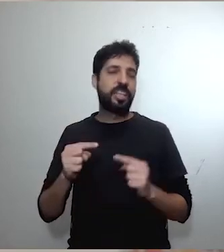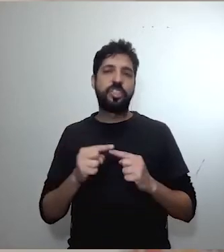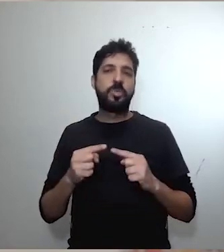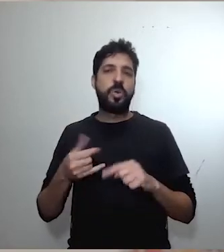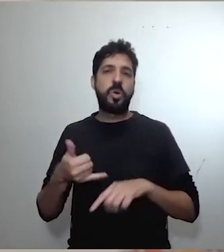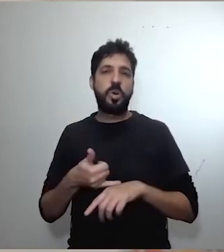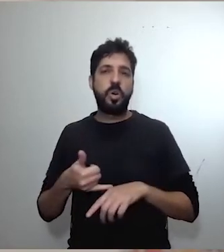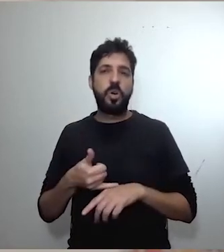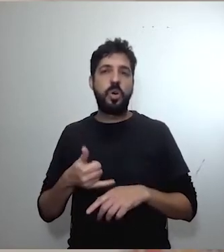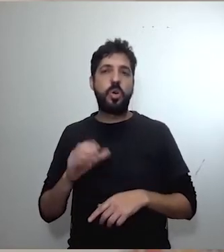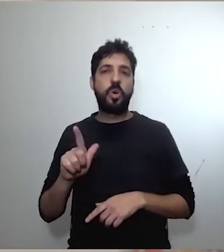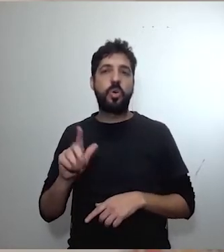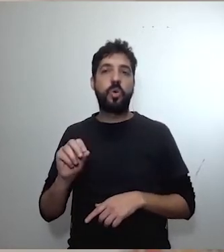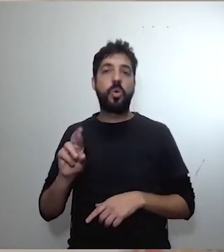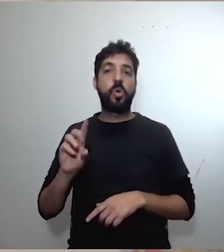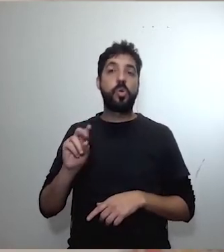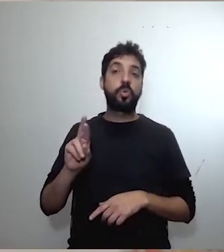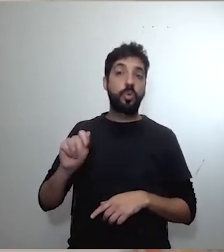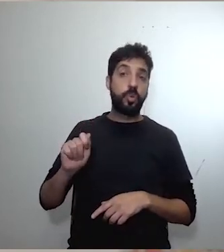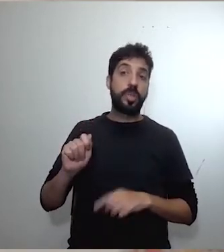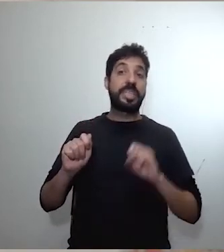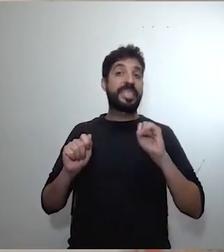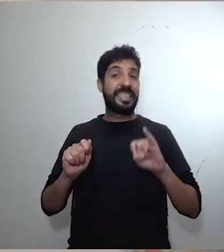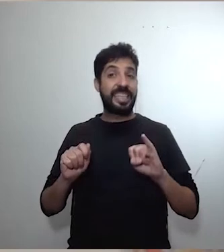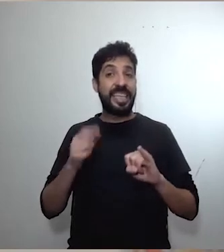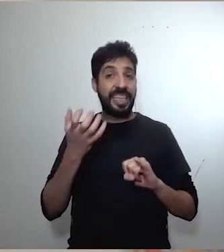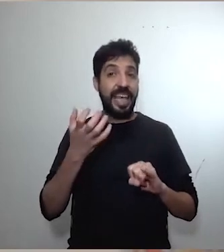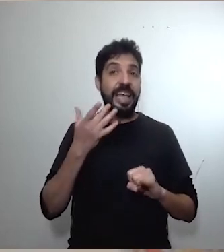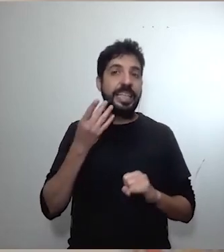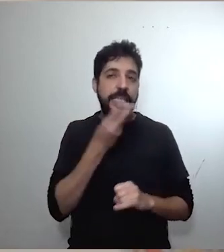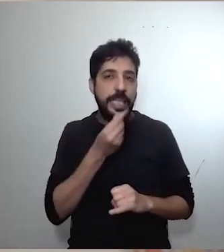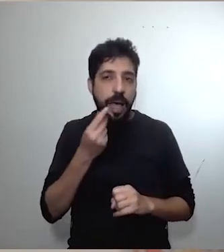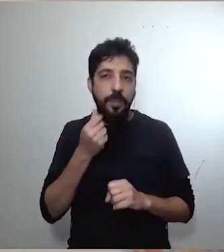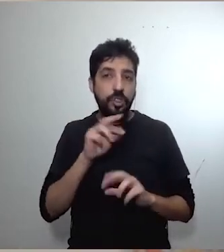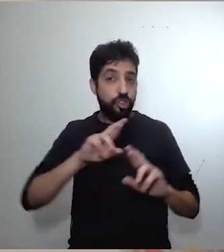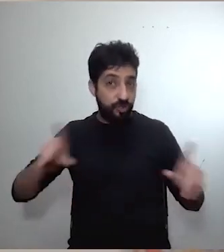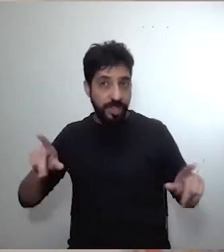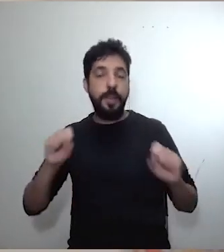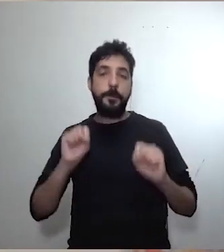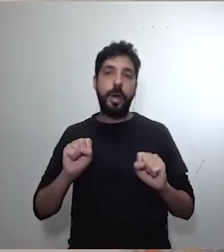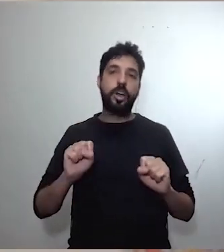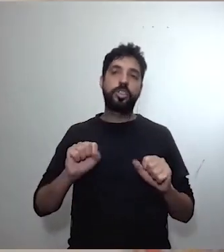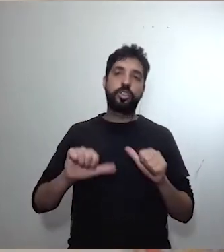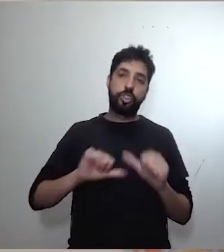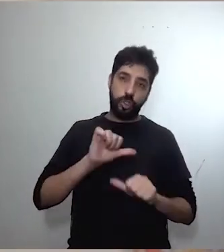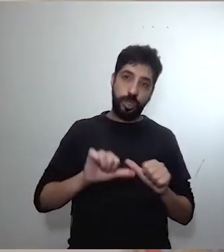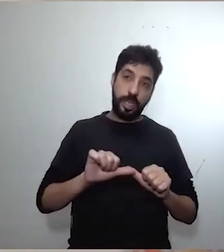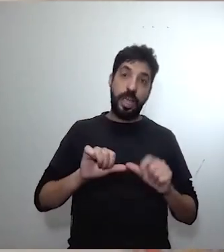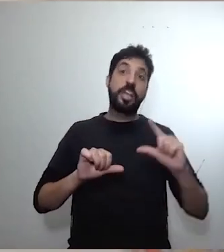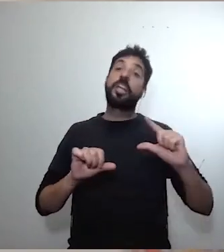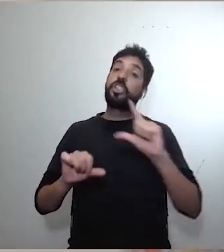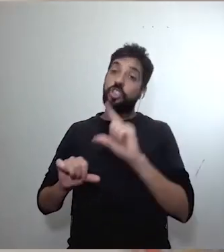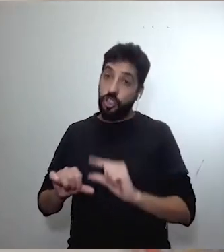gordura, né, para a receita. Então, se você quiser dar um outro sabor, é possível também você substituir ou diminuir a